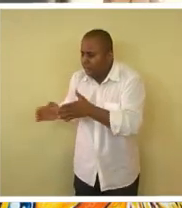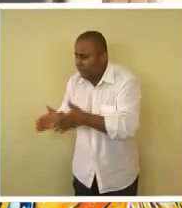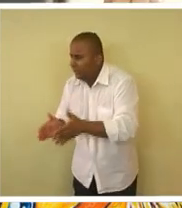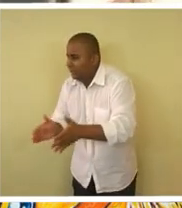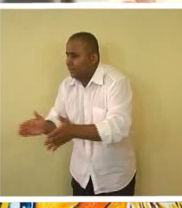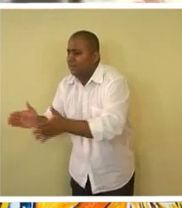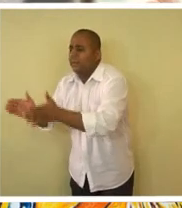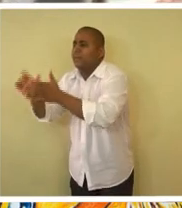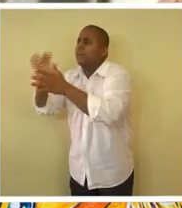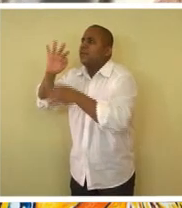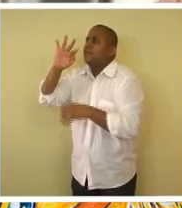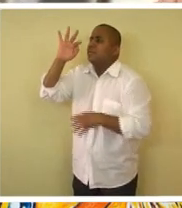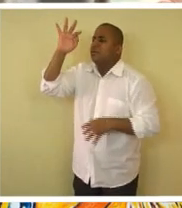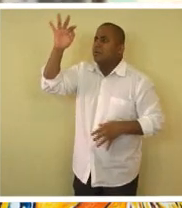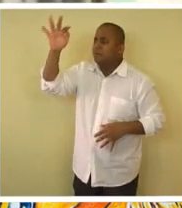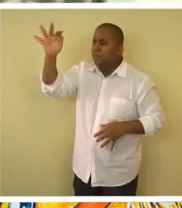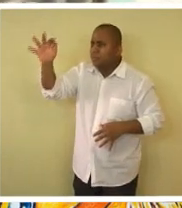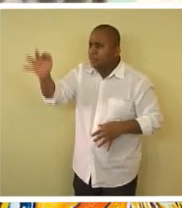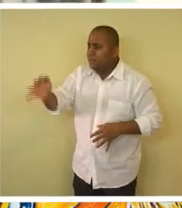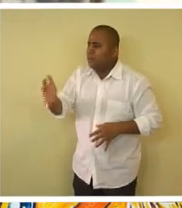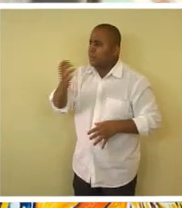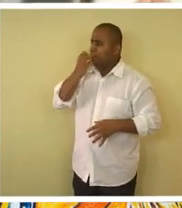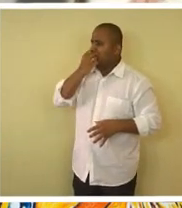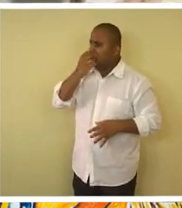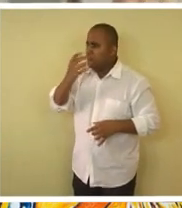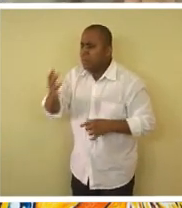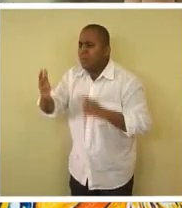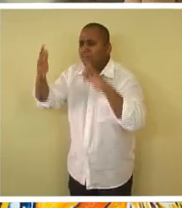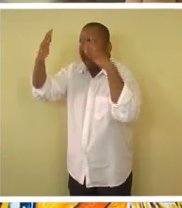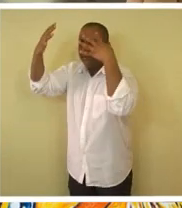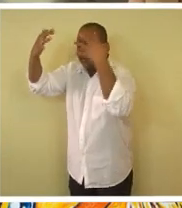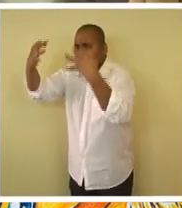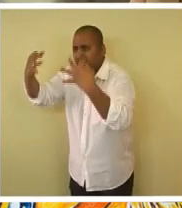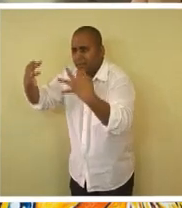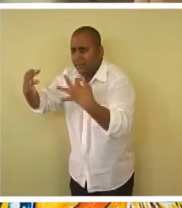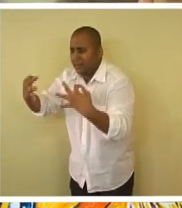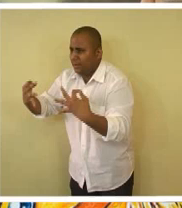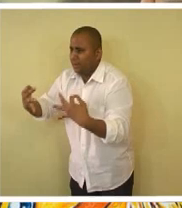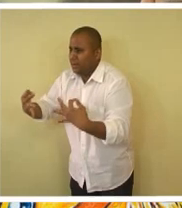Vou lutar Onde tudo